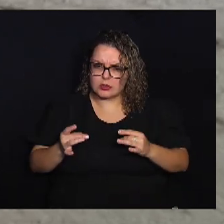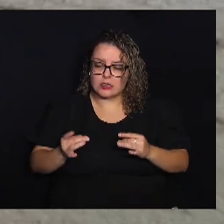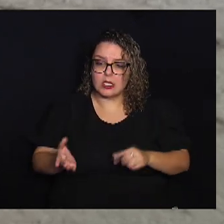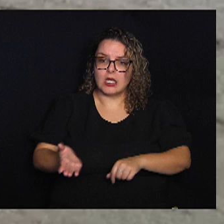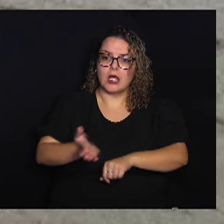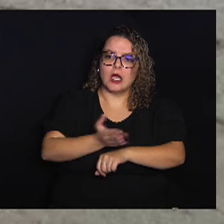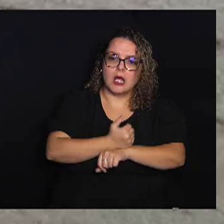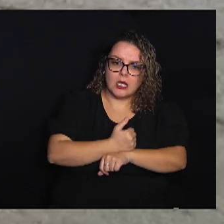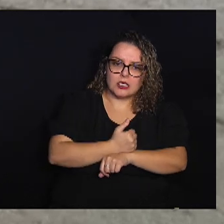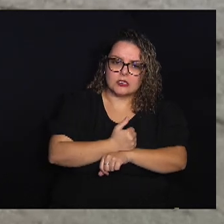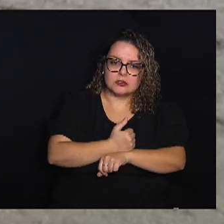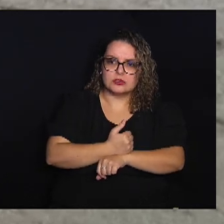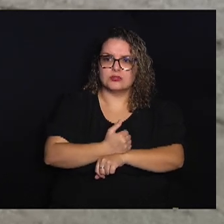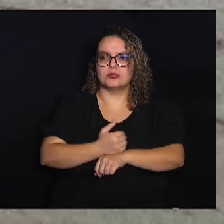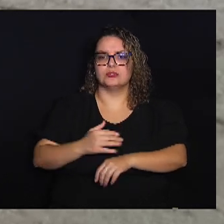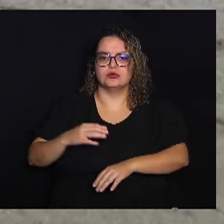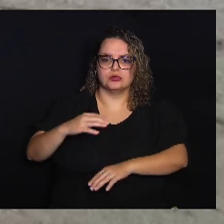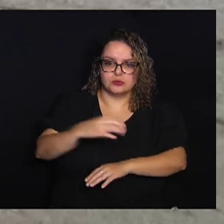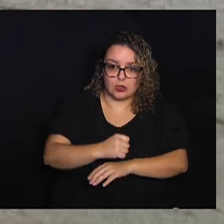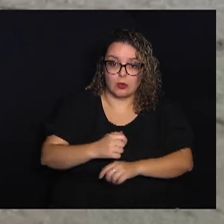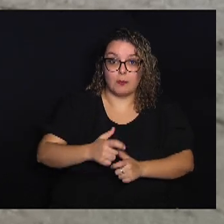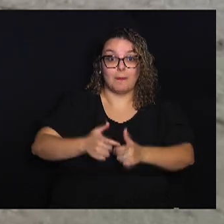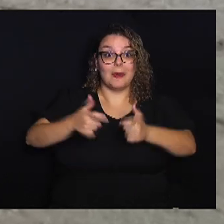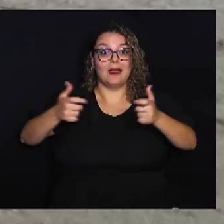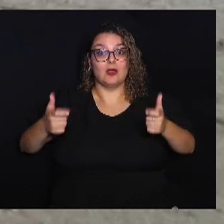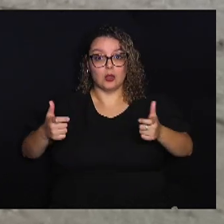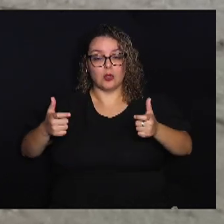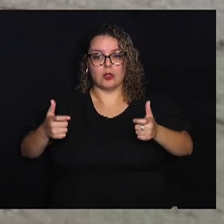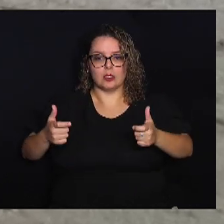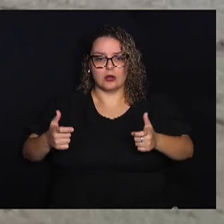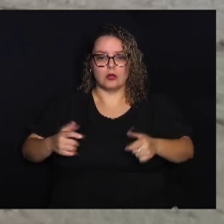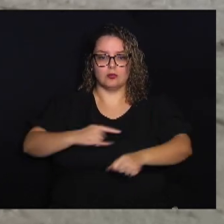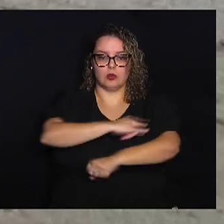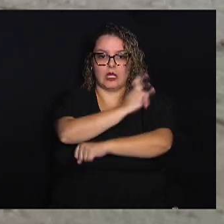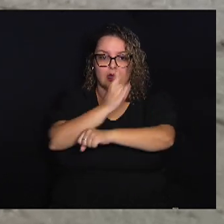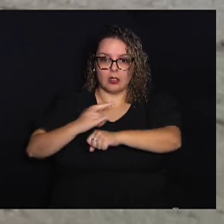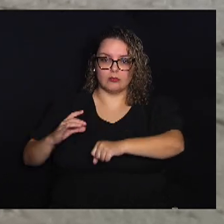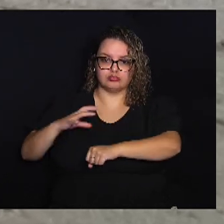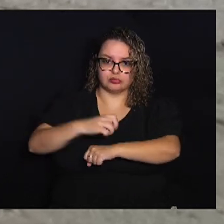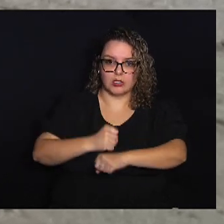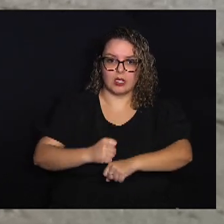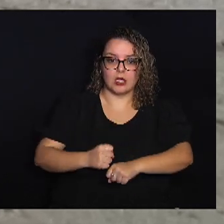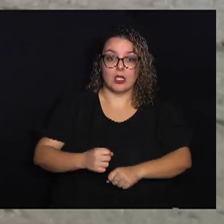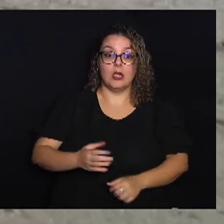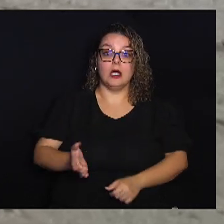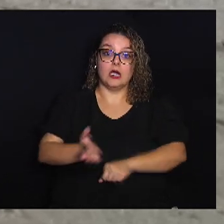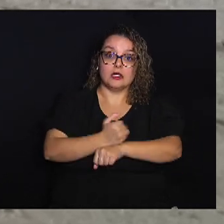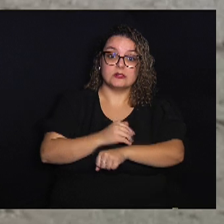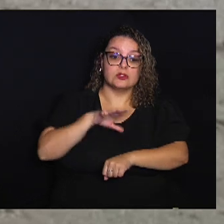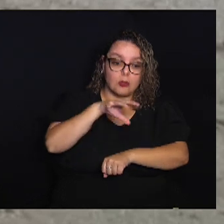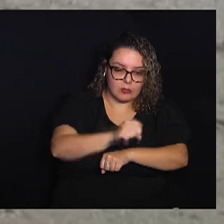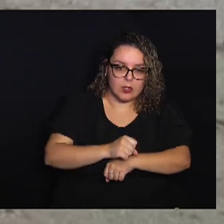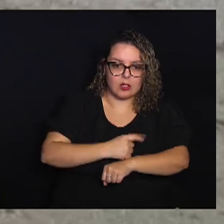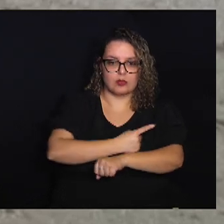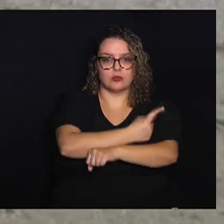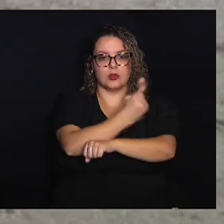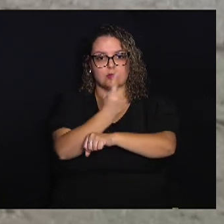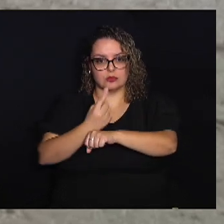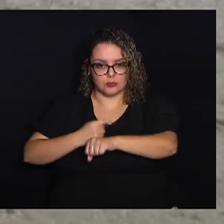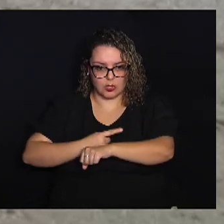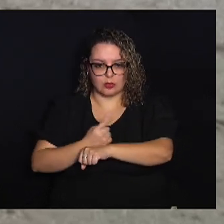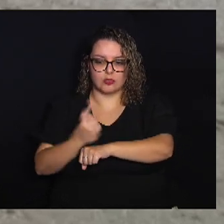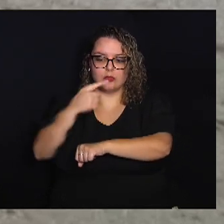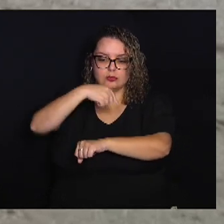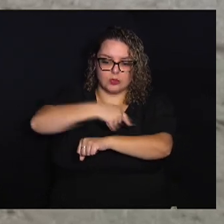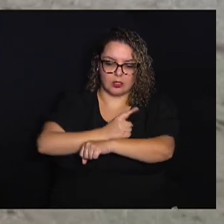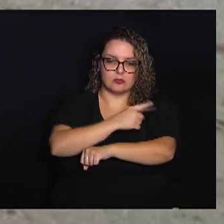ter sido abatido por um predador ainda maior, o animal tinha acabado de comer um golfinho. A bióloga marinha Alison